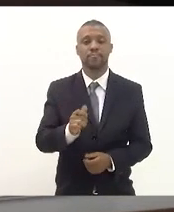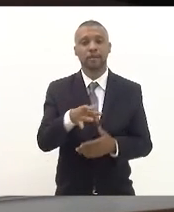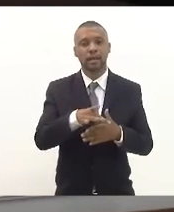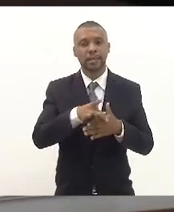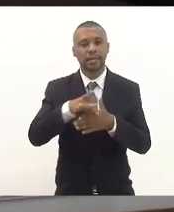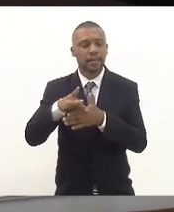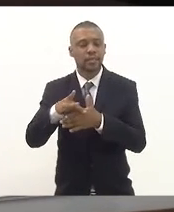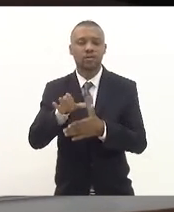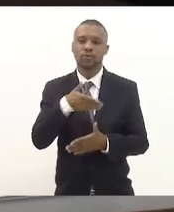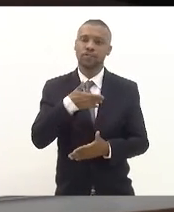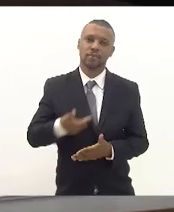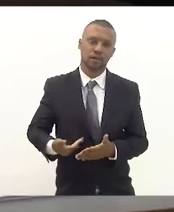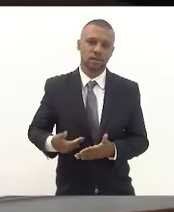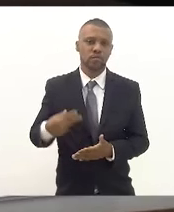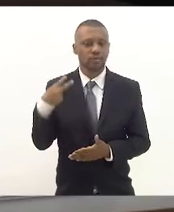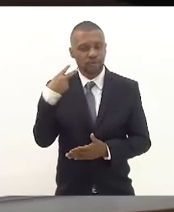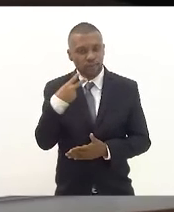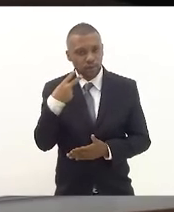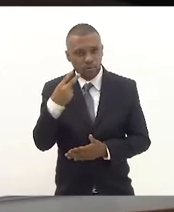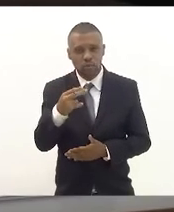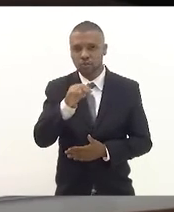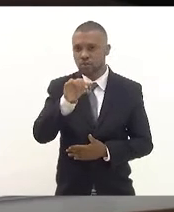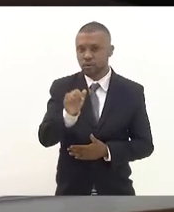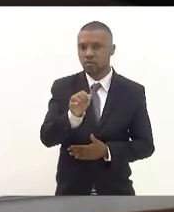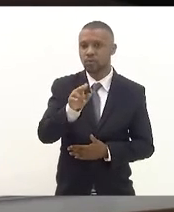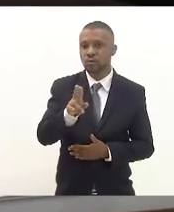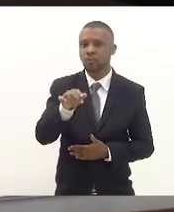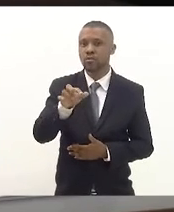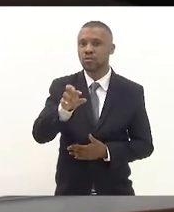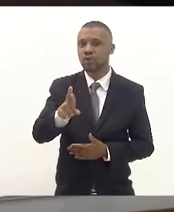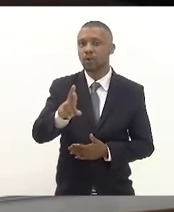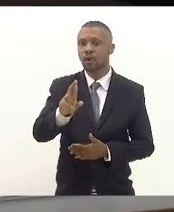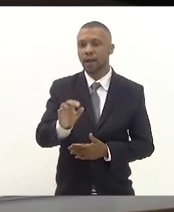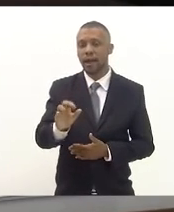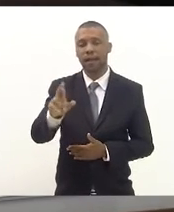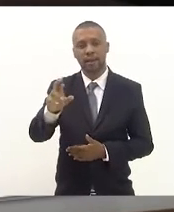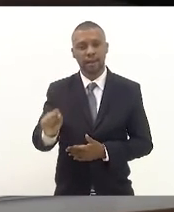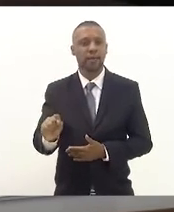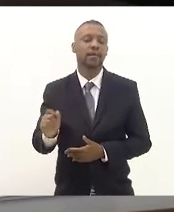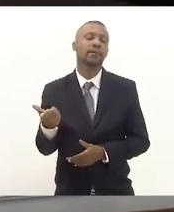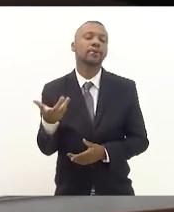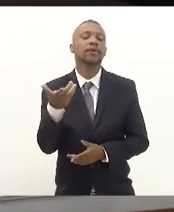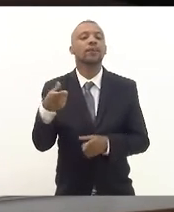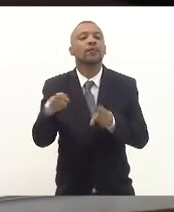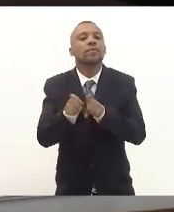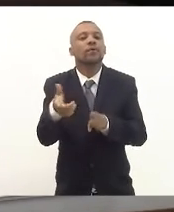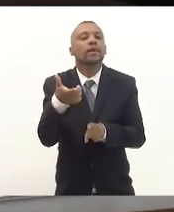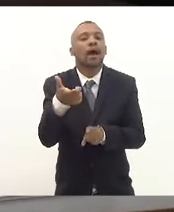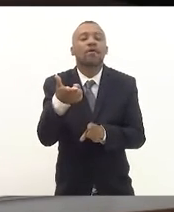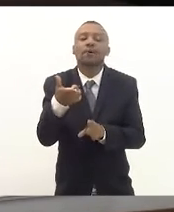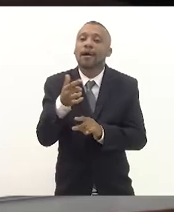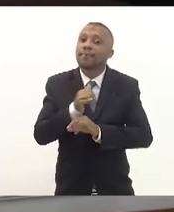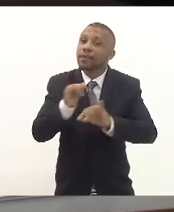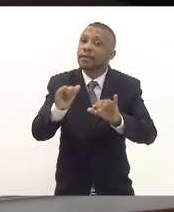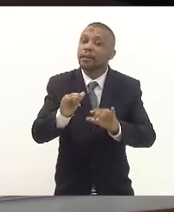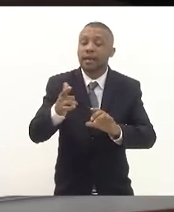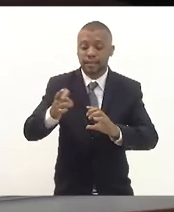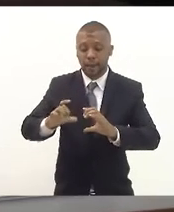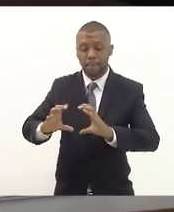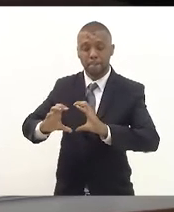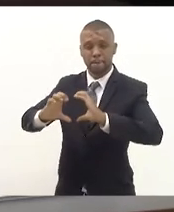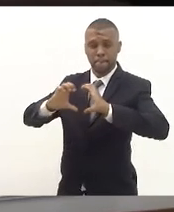falso Vereador Junior Reis e eu quero dizer que essa medalha para o